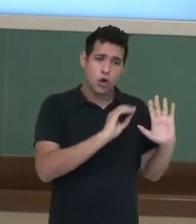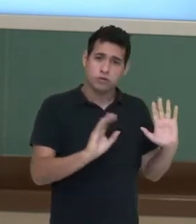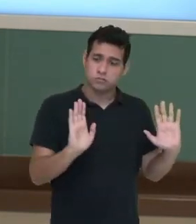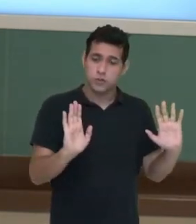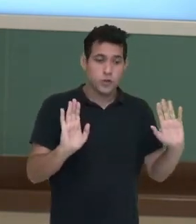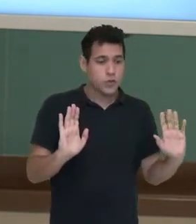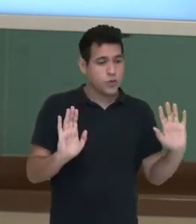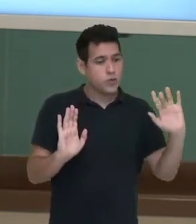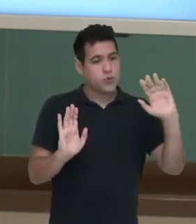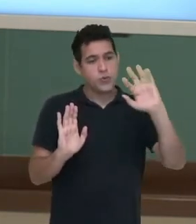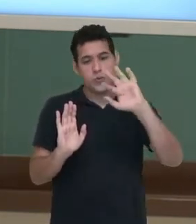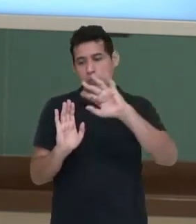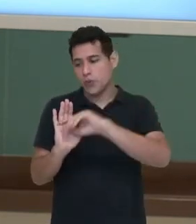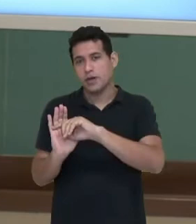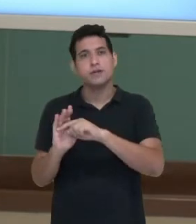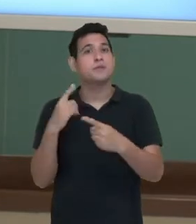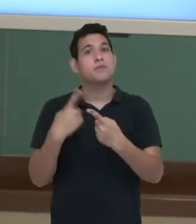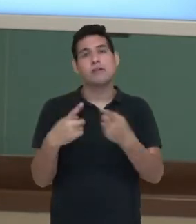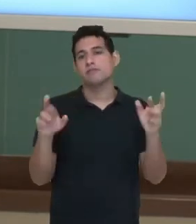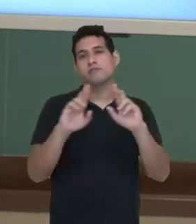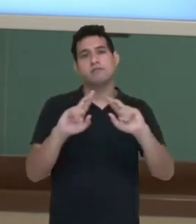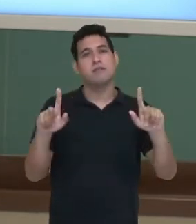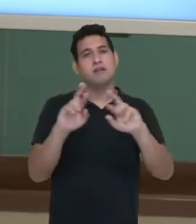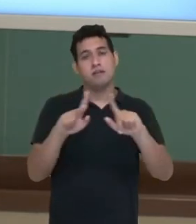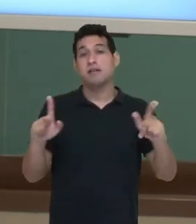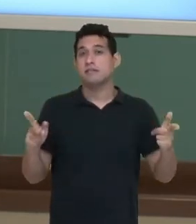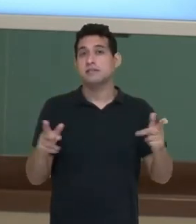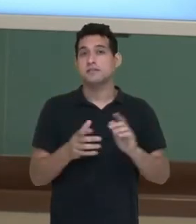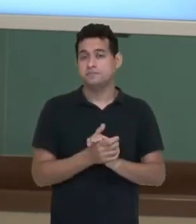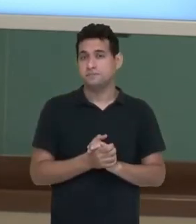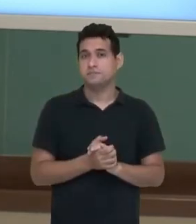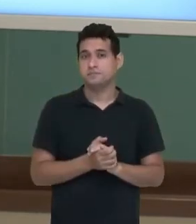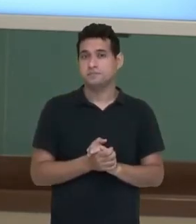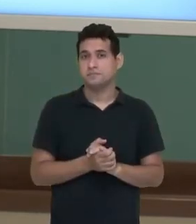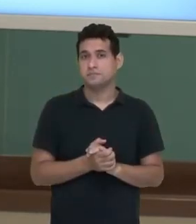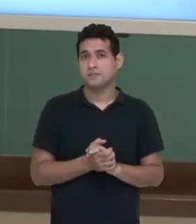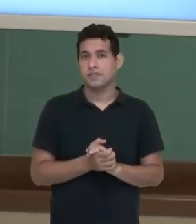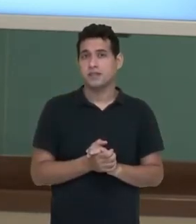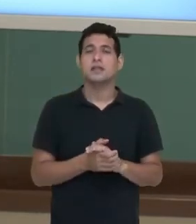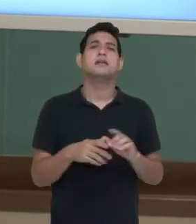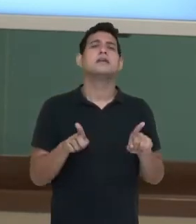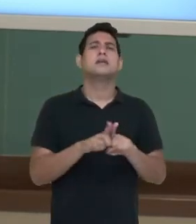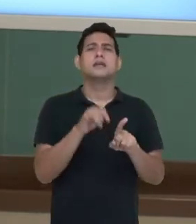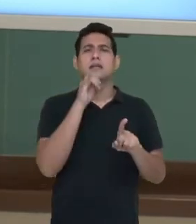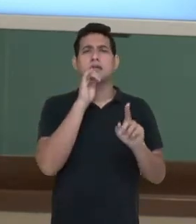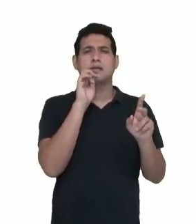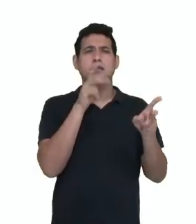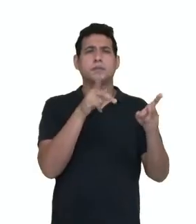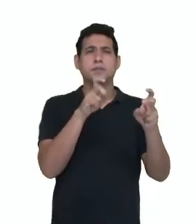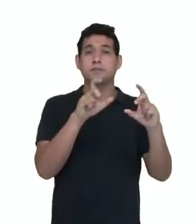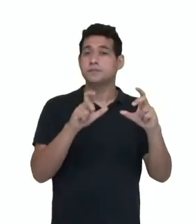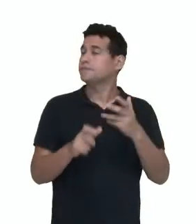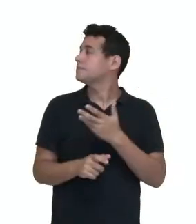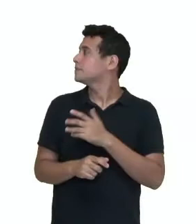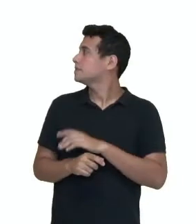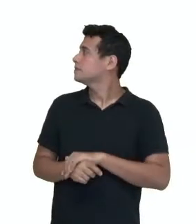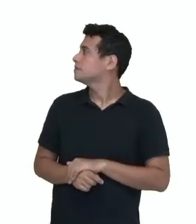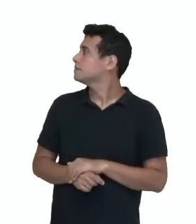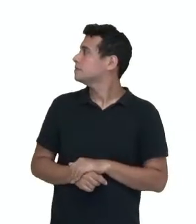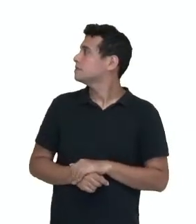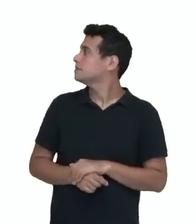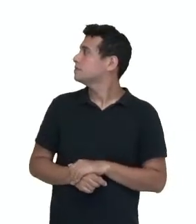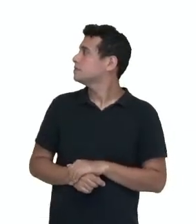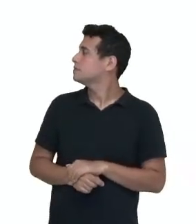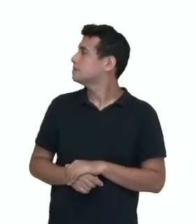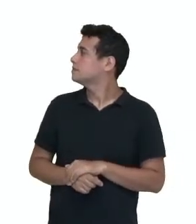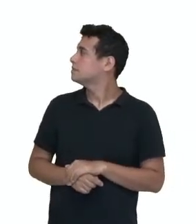de calor por conta da diferença de temperatura. Exatamente. Nessas duas imagens aqui, por exemplo, ó, a gente